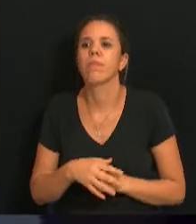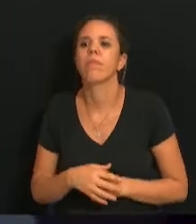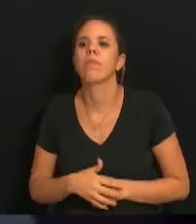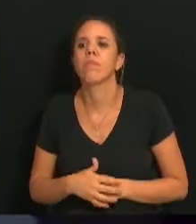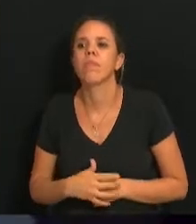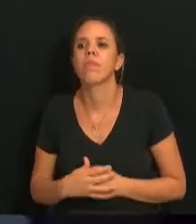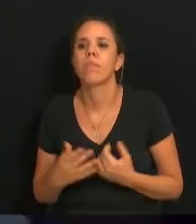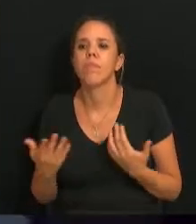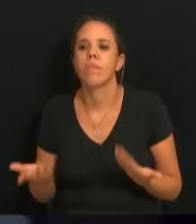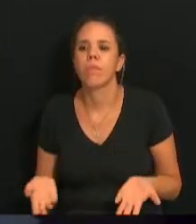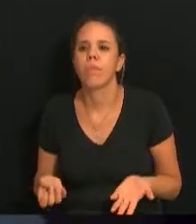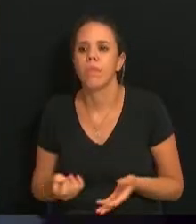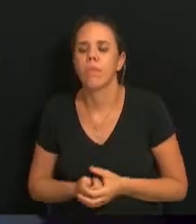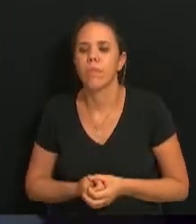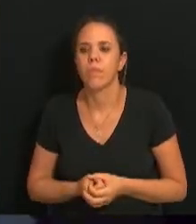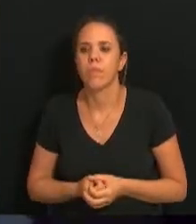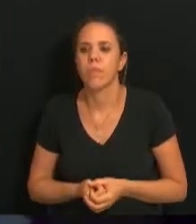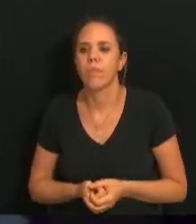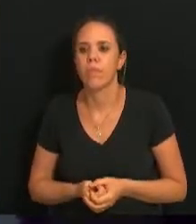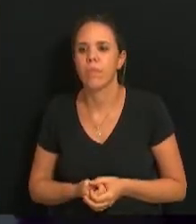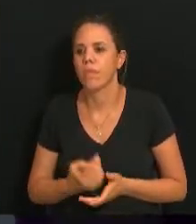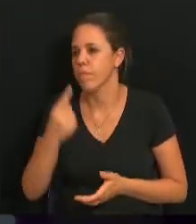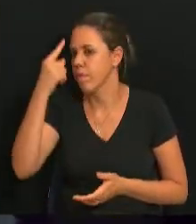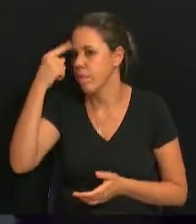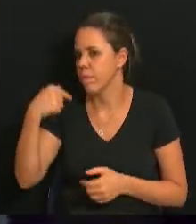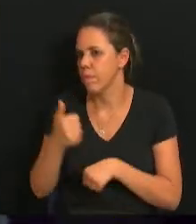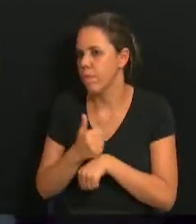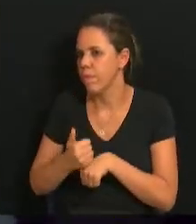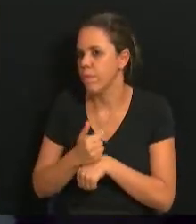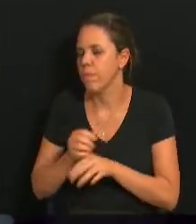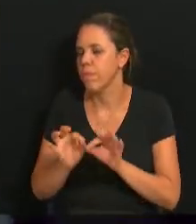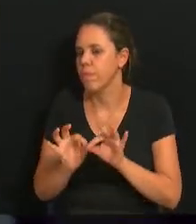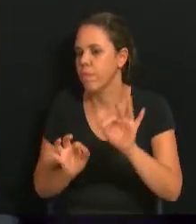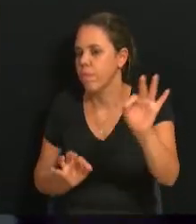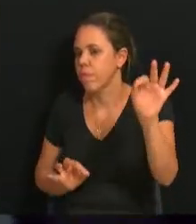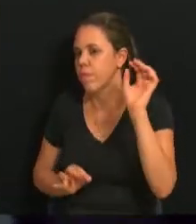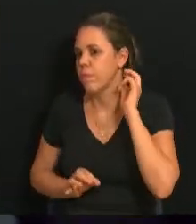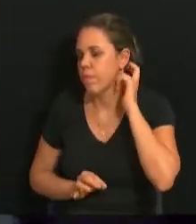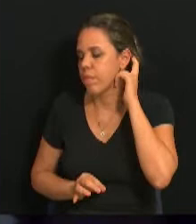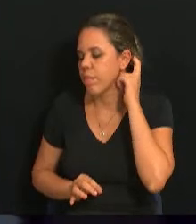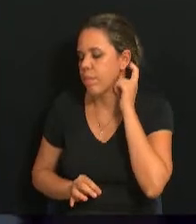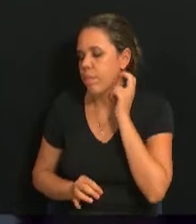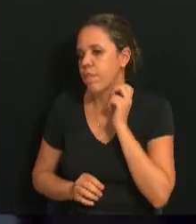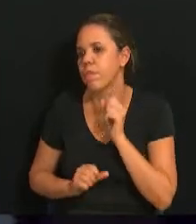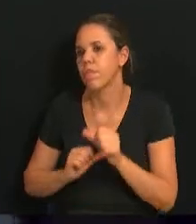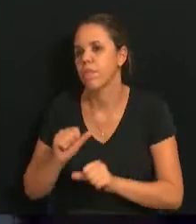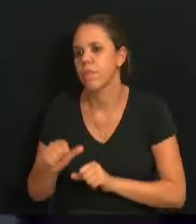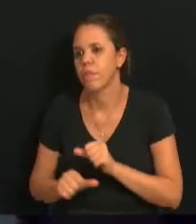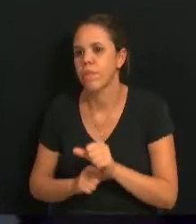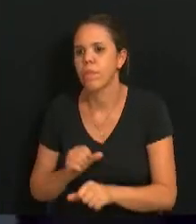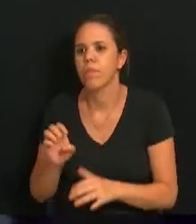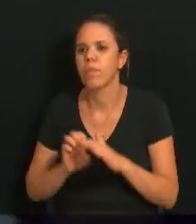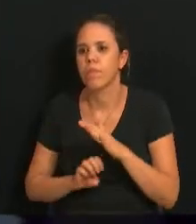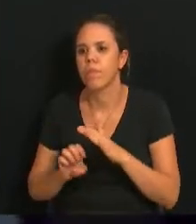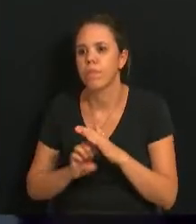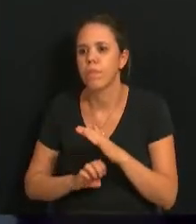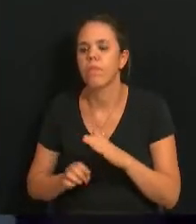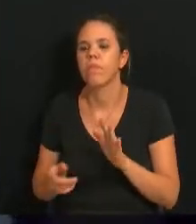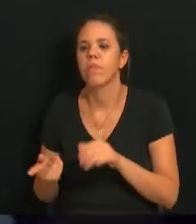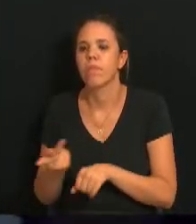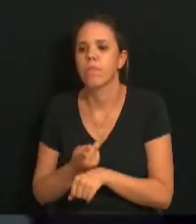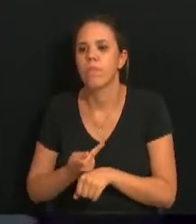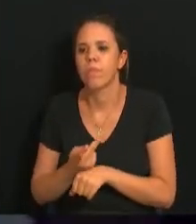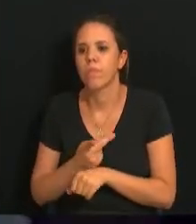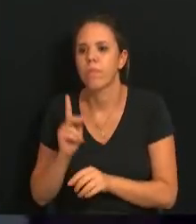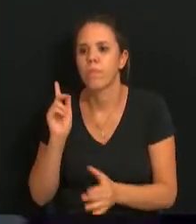então, num perfil de profissional que está longe desse que as reformas empresariais em curso procura nos